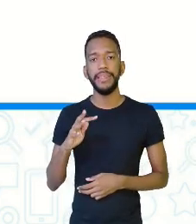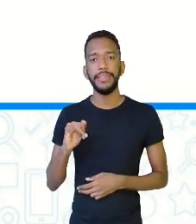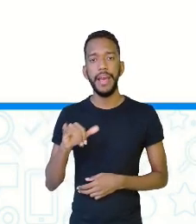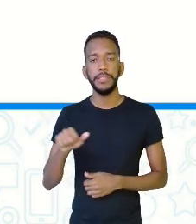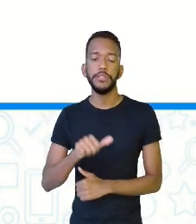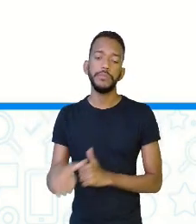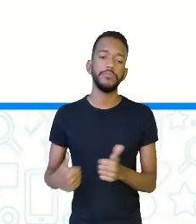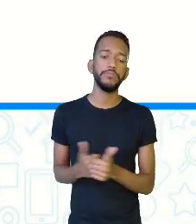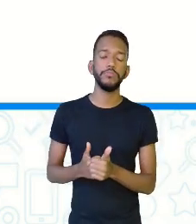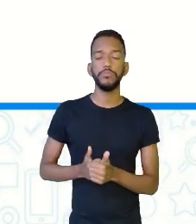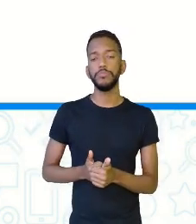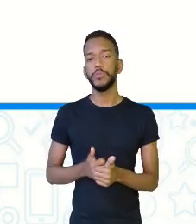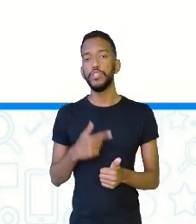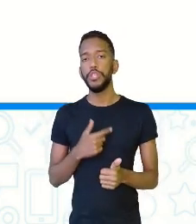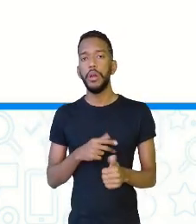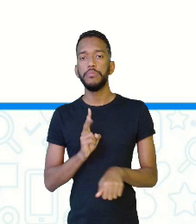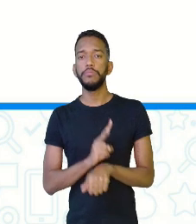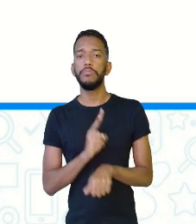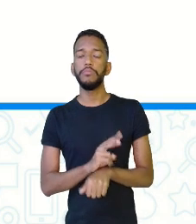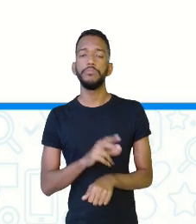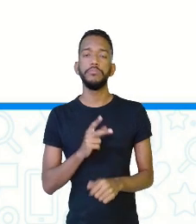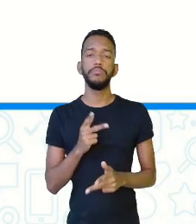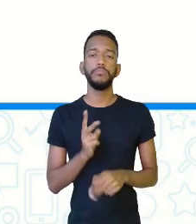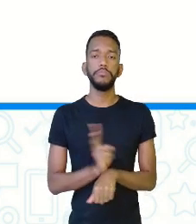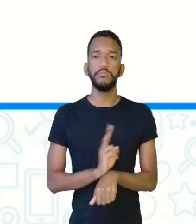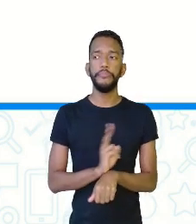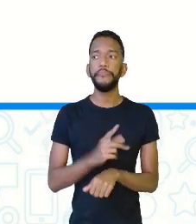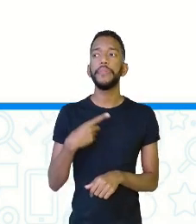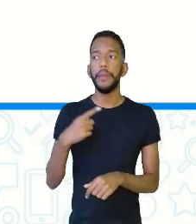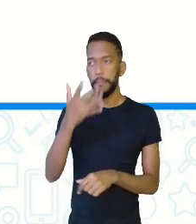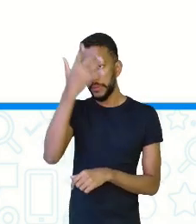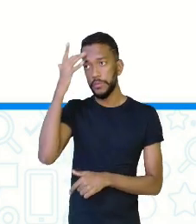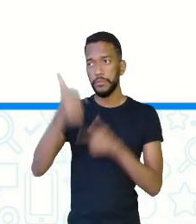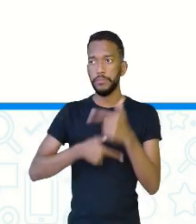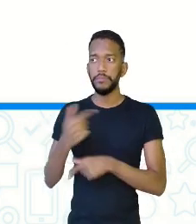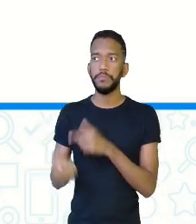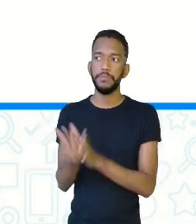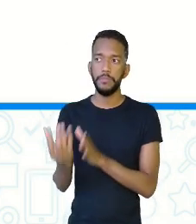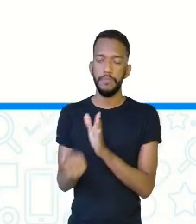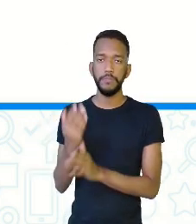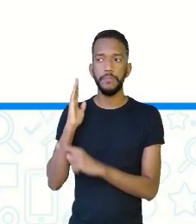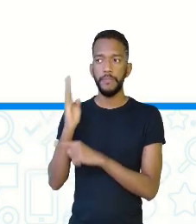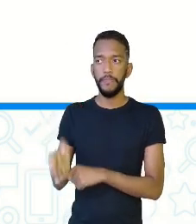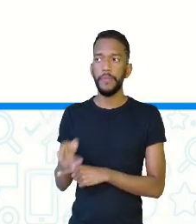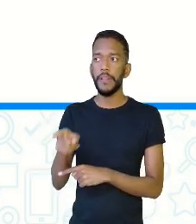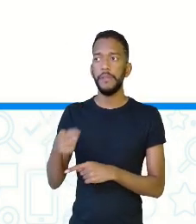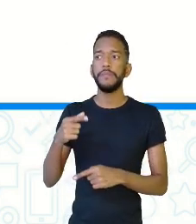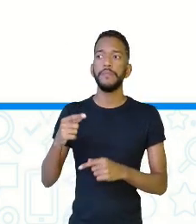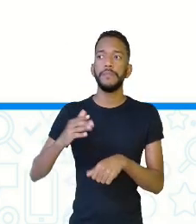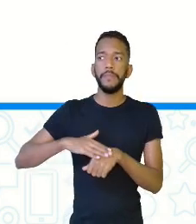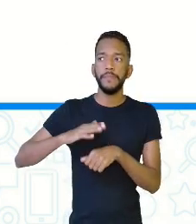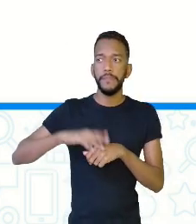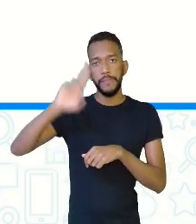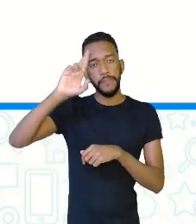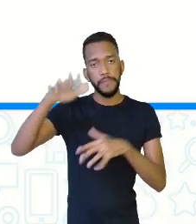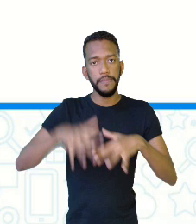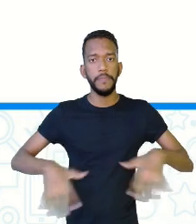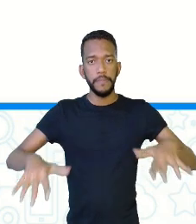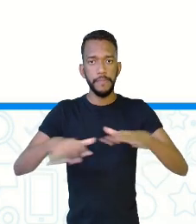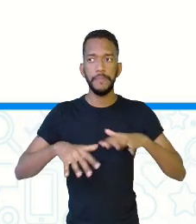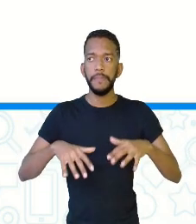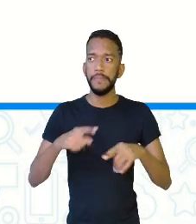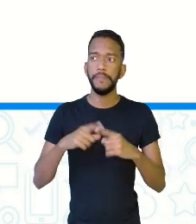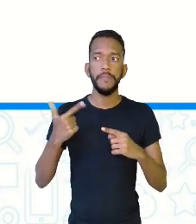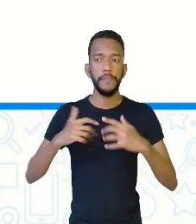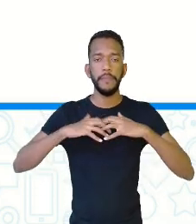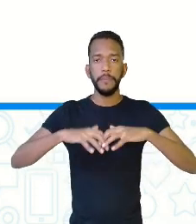exemplo, outros que trabalhavam na produção direta do açúcar também, proprietários de terras, mas sem